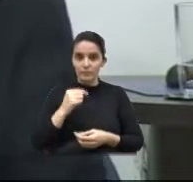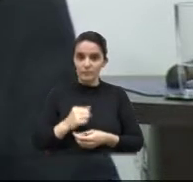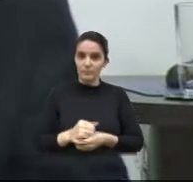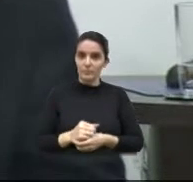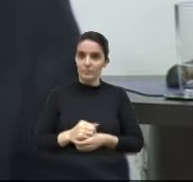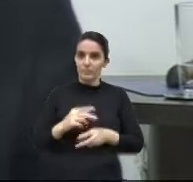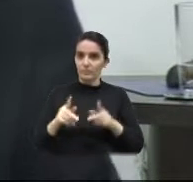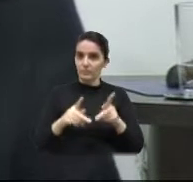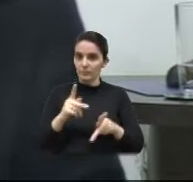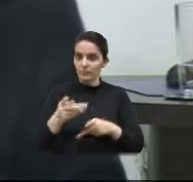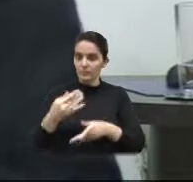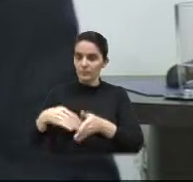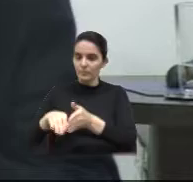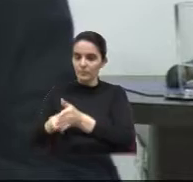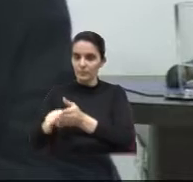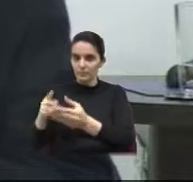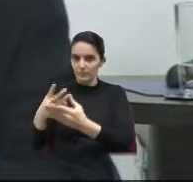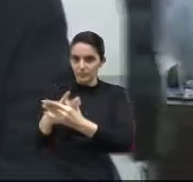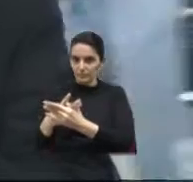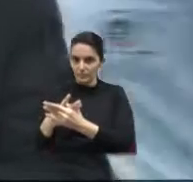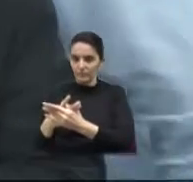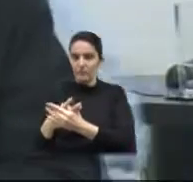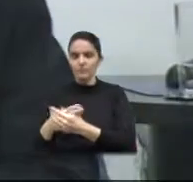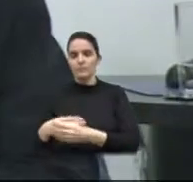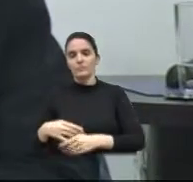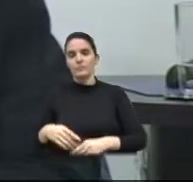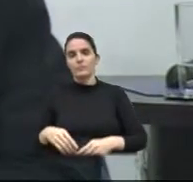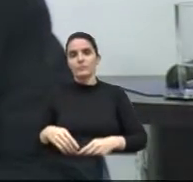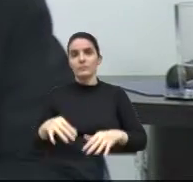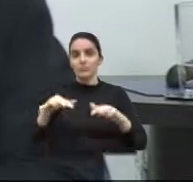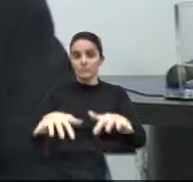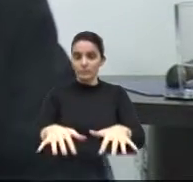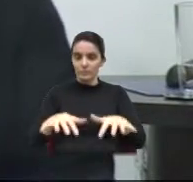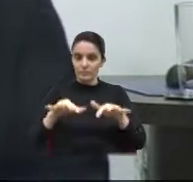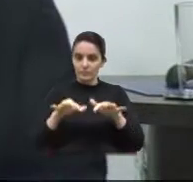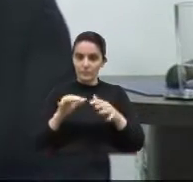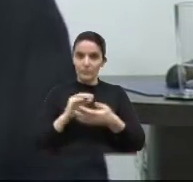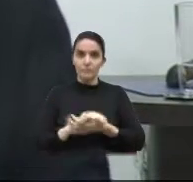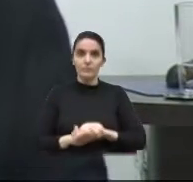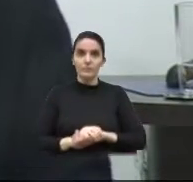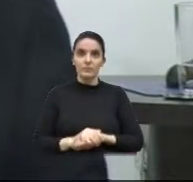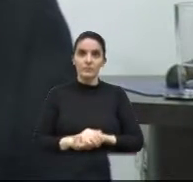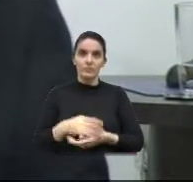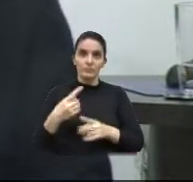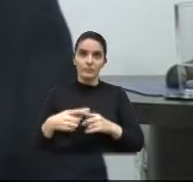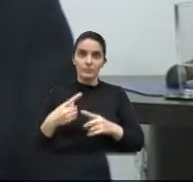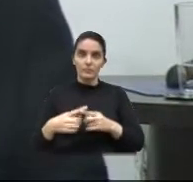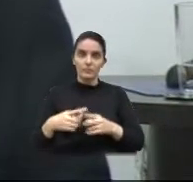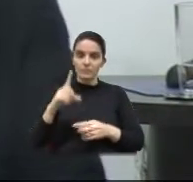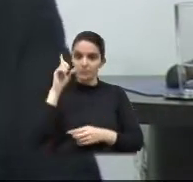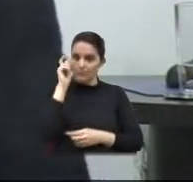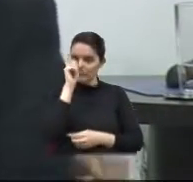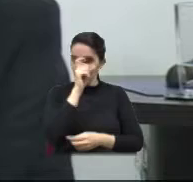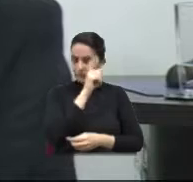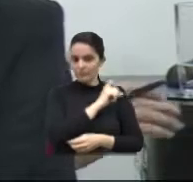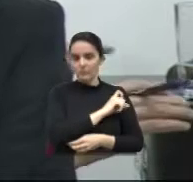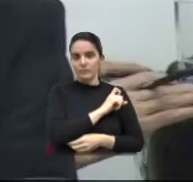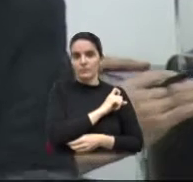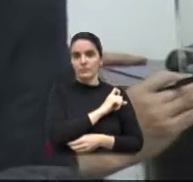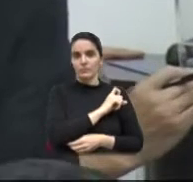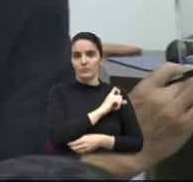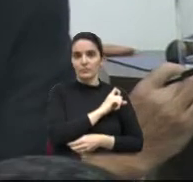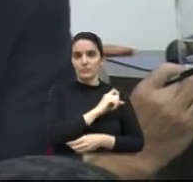munícipe que vinha até esta casa para poder acompanhar as sessões, o quanto é dificultoso a questão da instalação